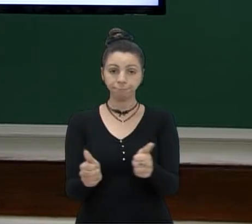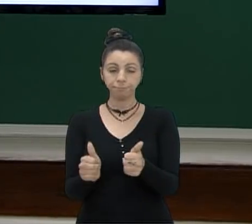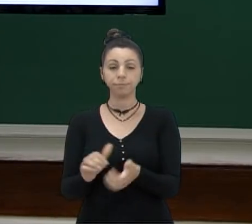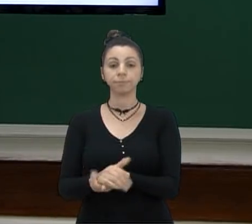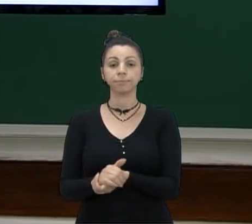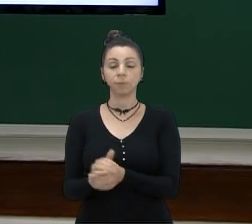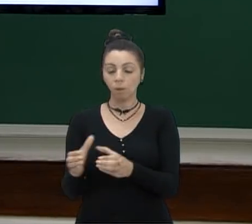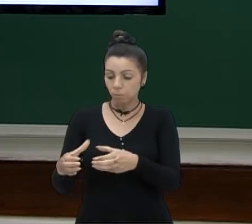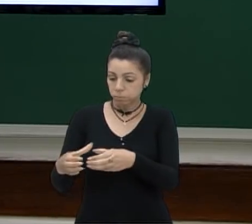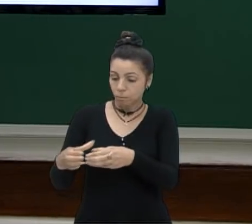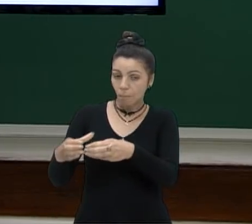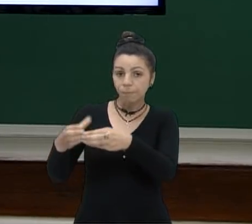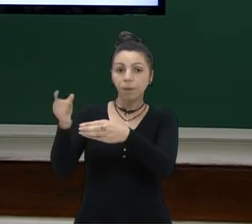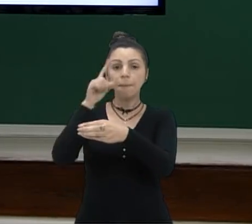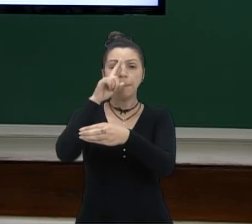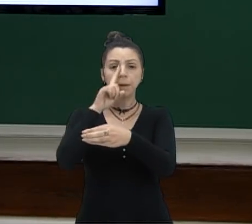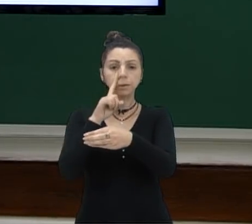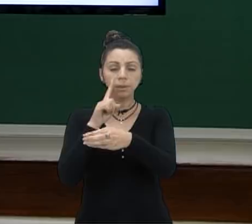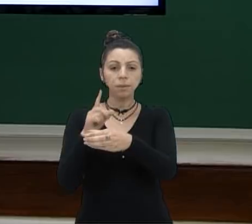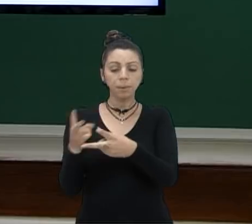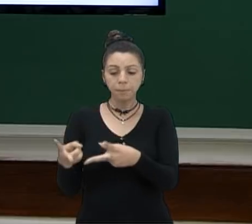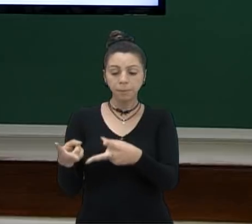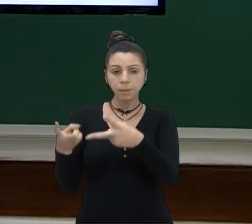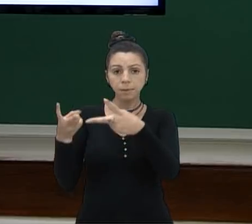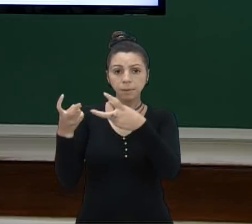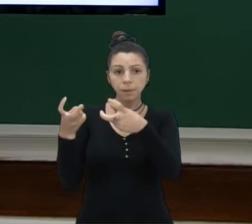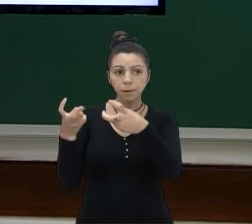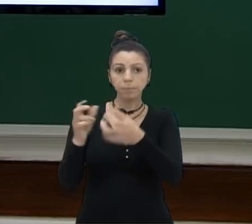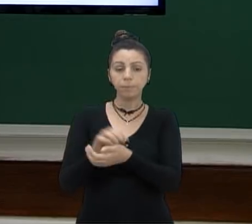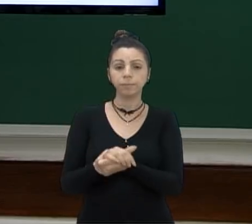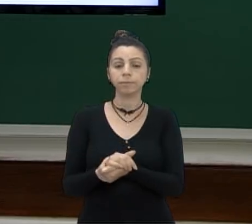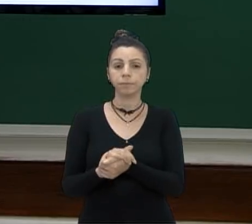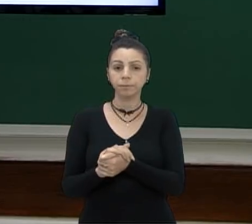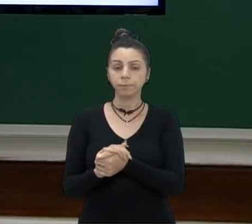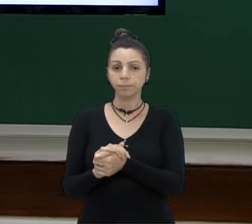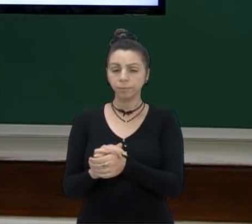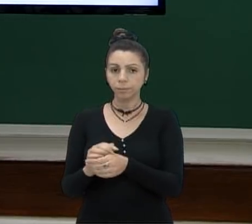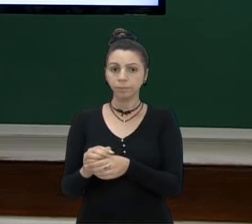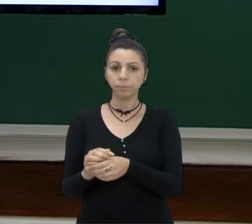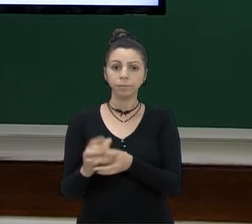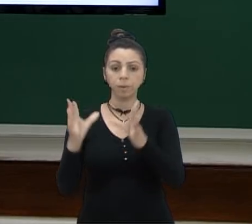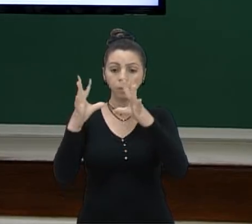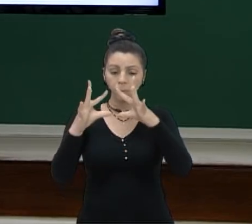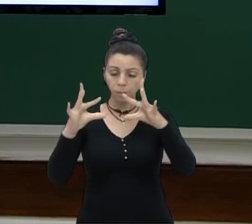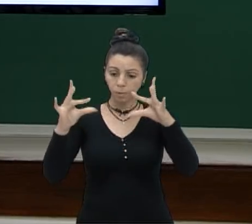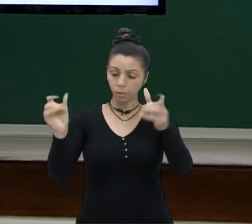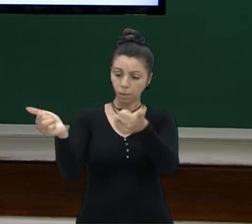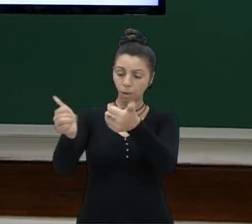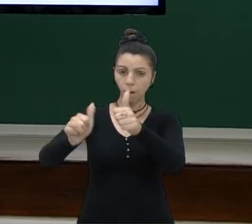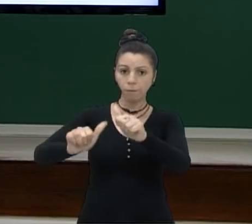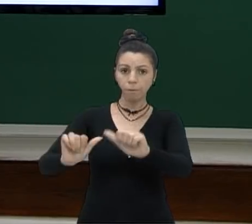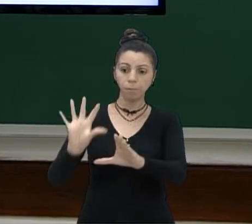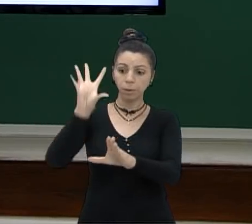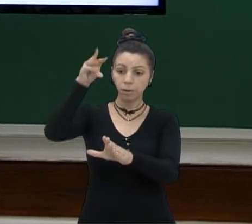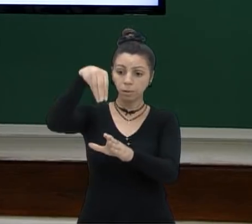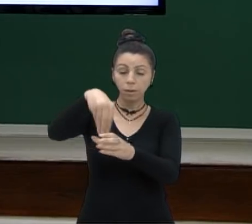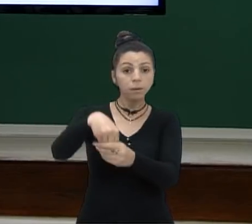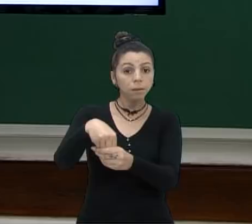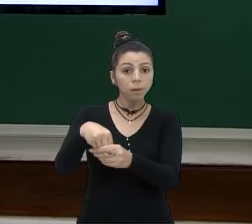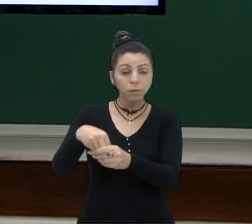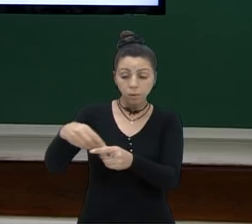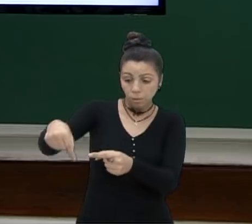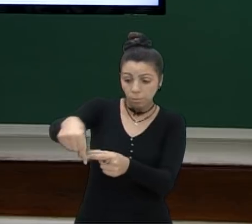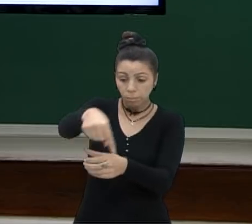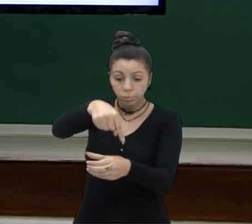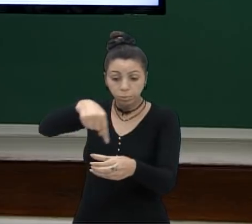formato com líquido amarelo. Percebam que o líquido ficou com a forma do objeto que ele está contido.